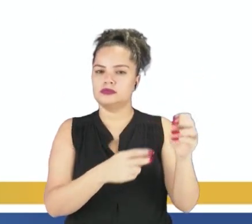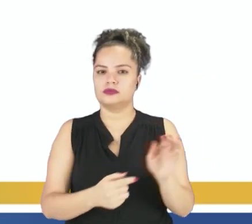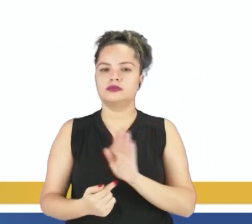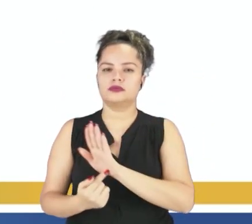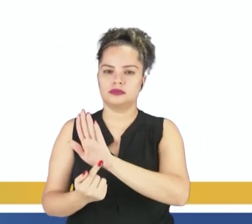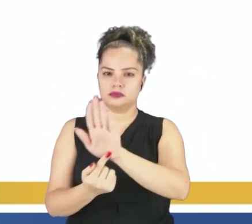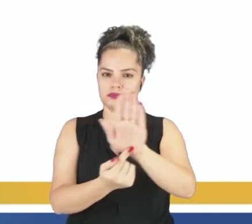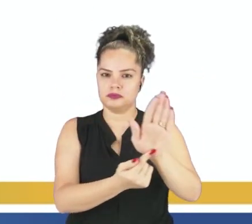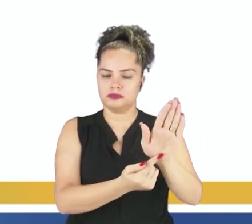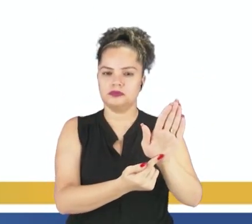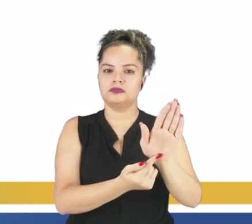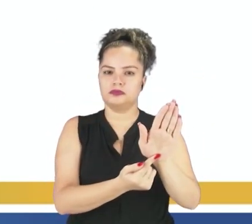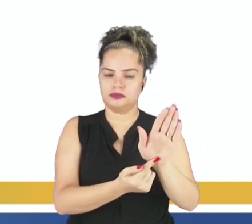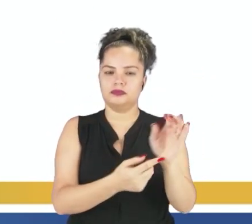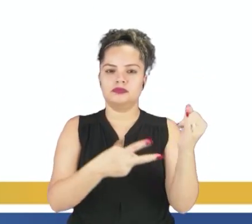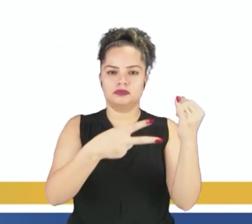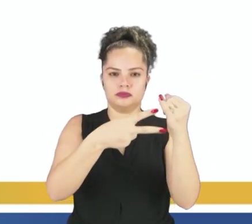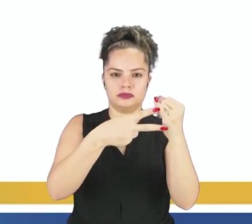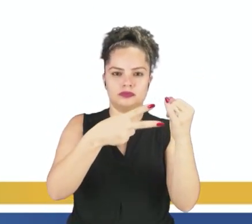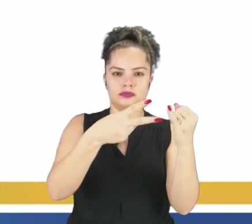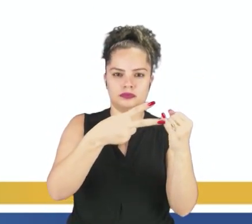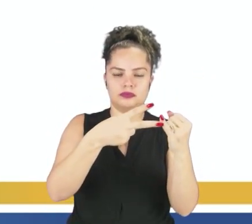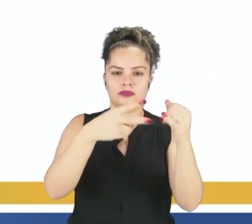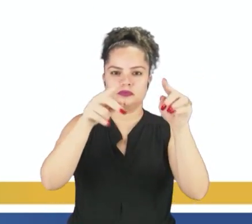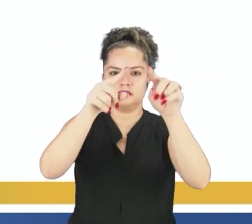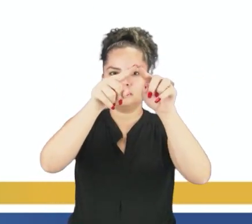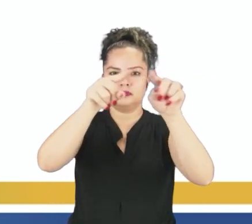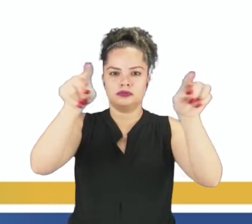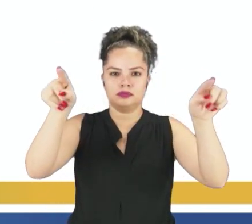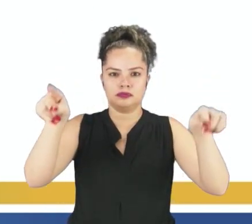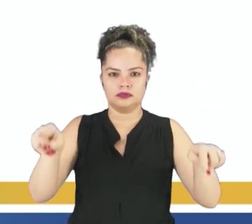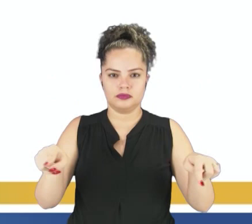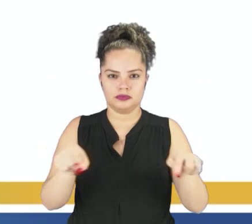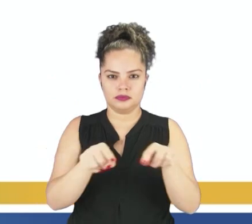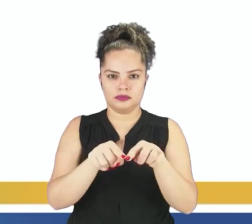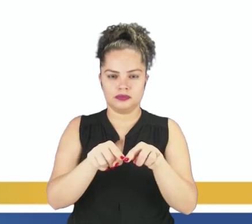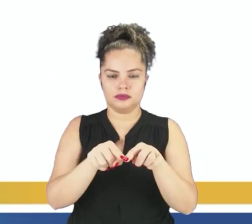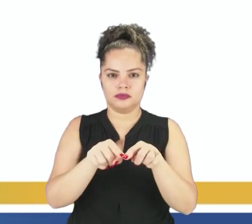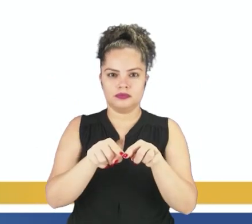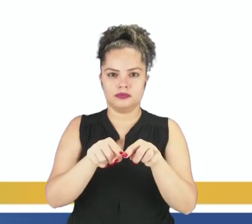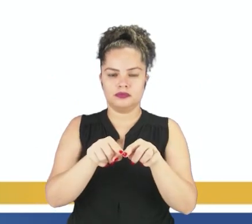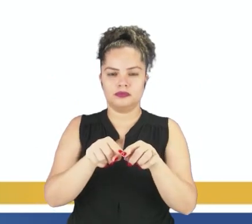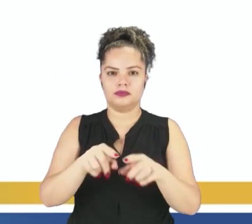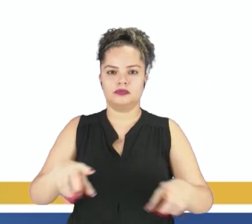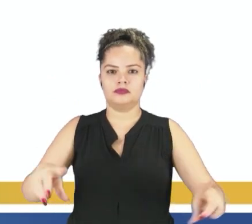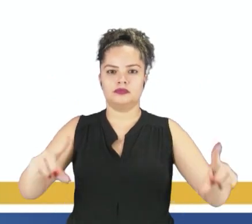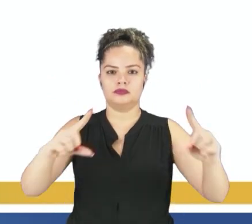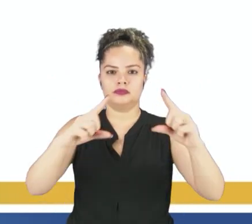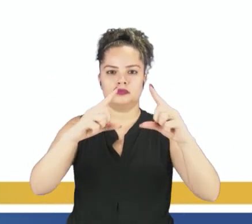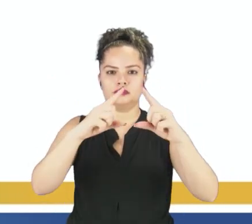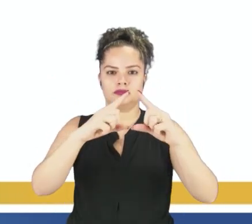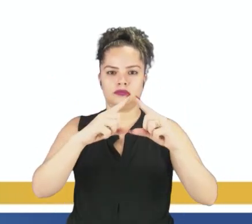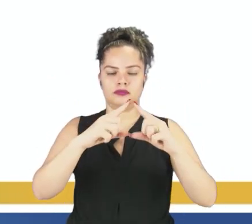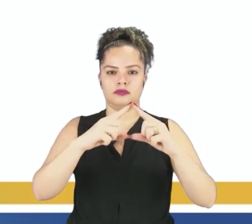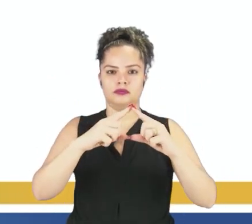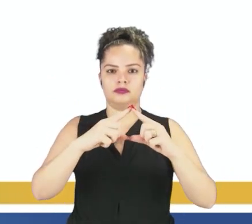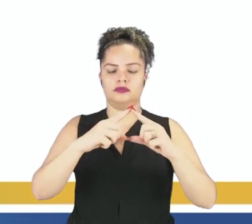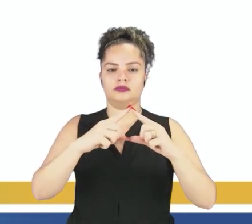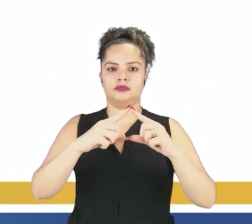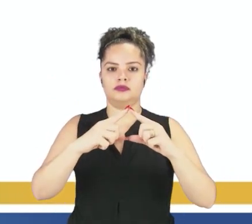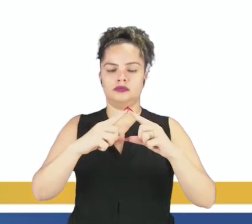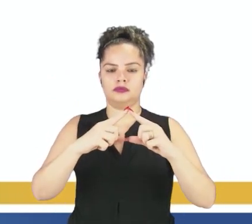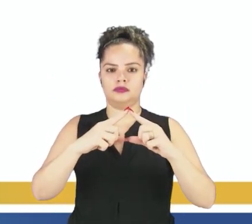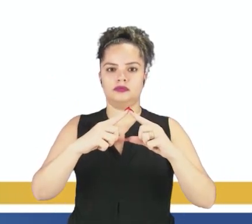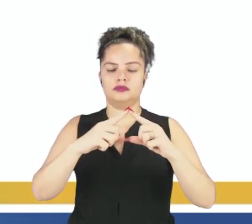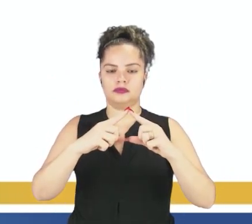abaixo. Então, os polígonos, né? Nós temos aqui uma figura com 4 lados, quadrilátero, né? E ao lado uma figura